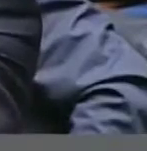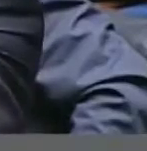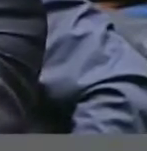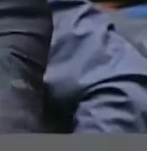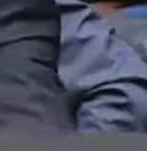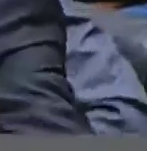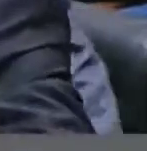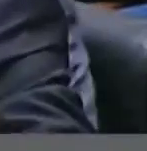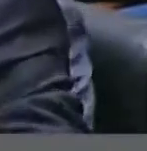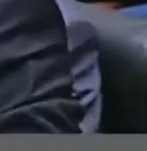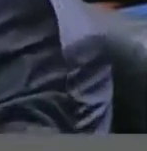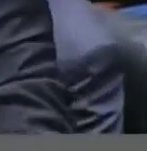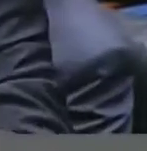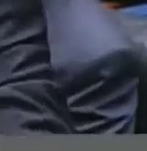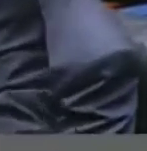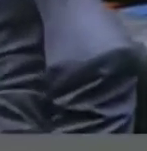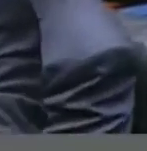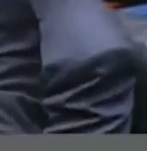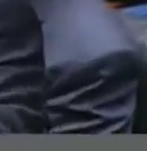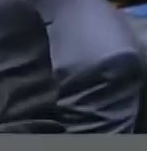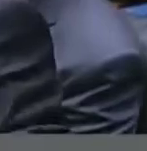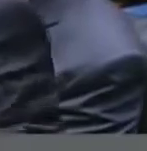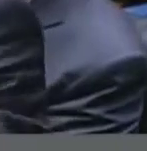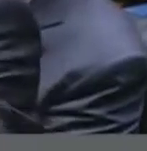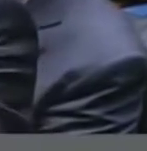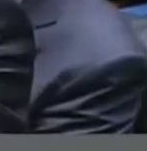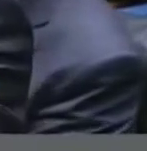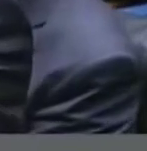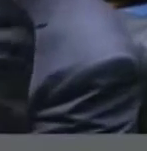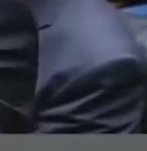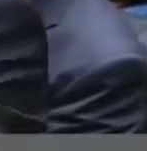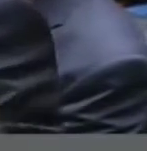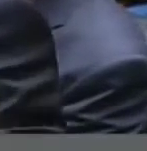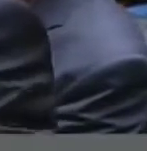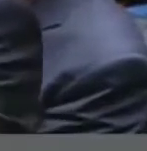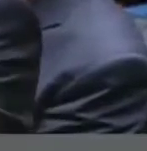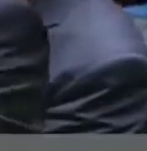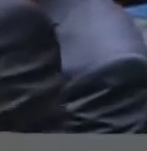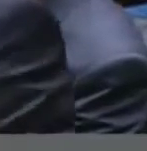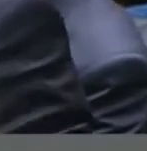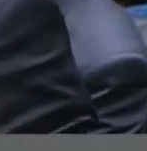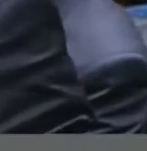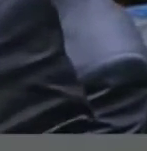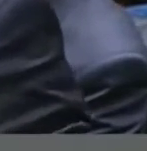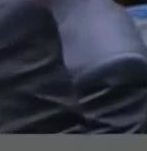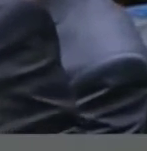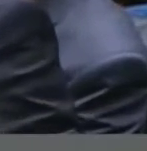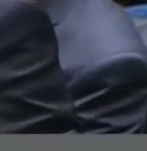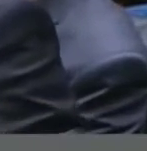de asneiras num programa de rede nacional, o senhor José Abreu,